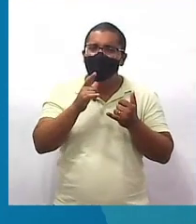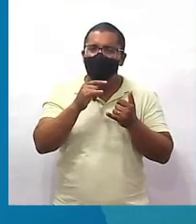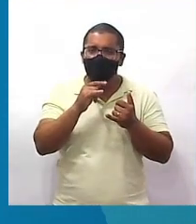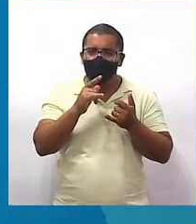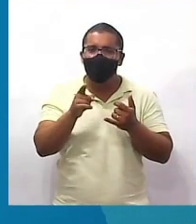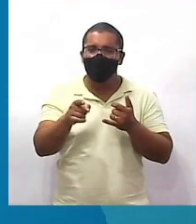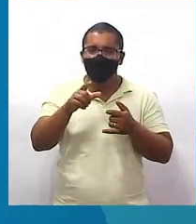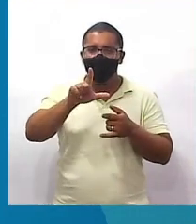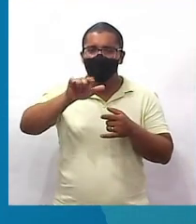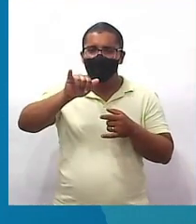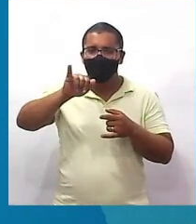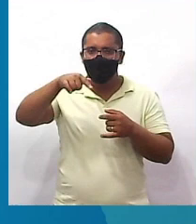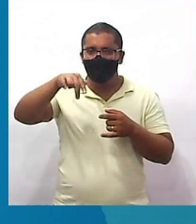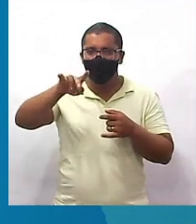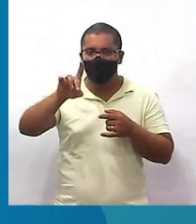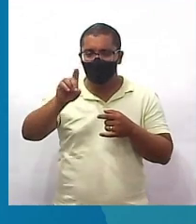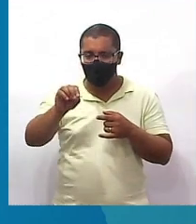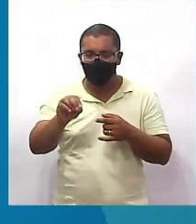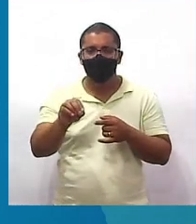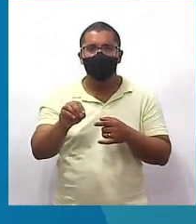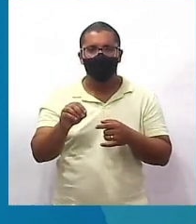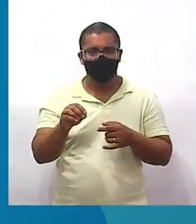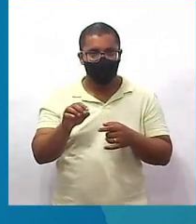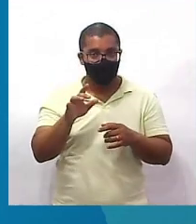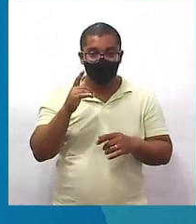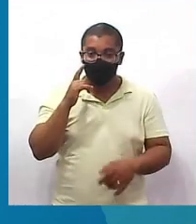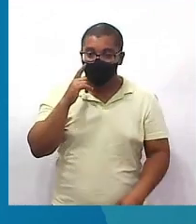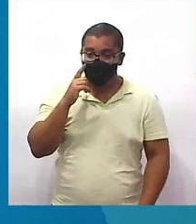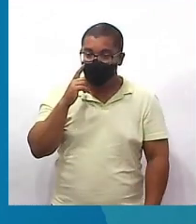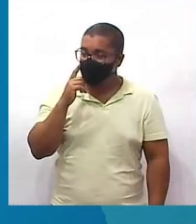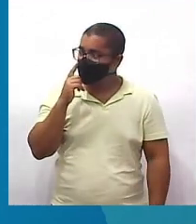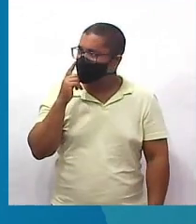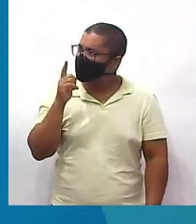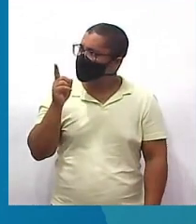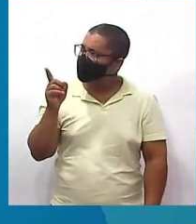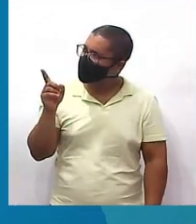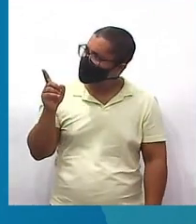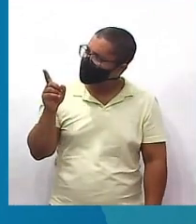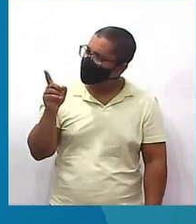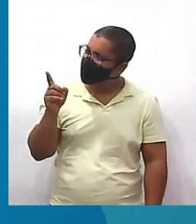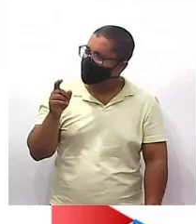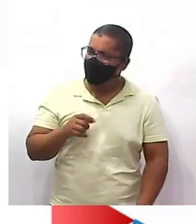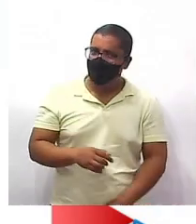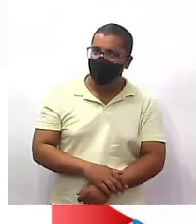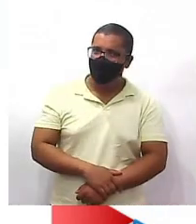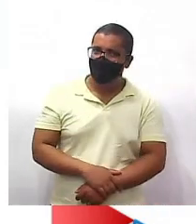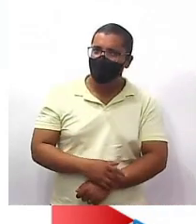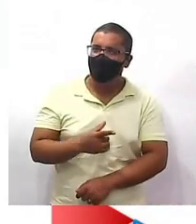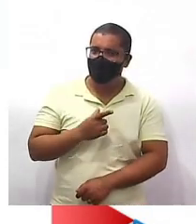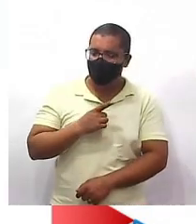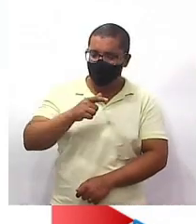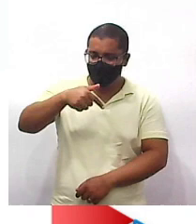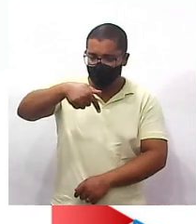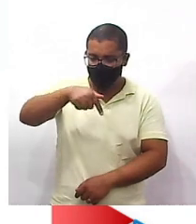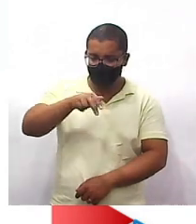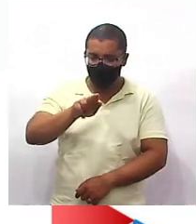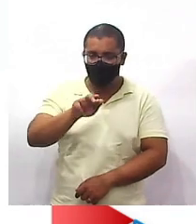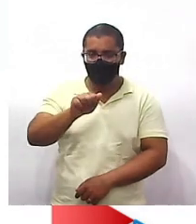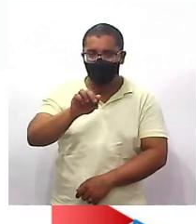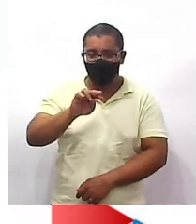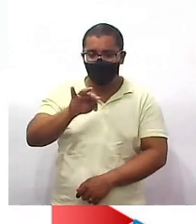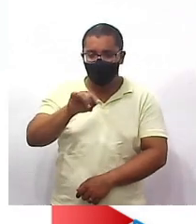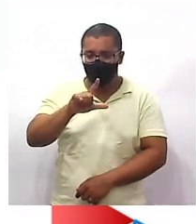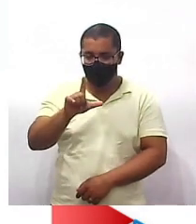de temperatura e de pressão. Na imagem que vocês podem observar aí, a gente tem o quartzo, o